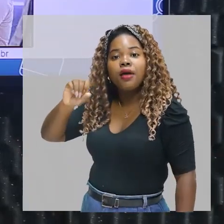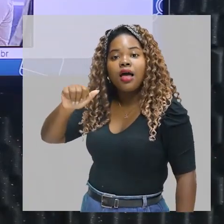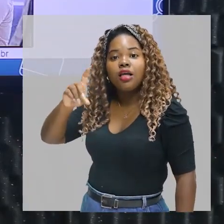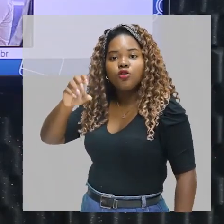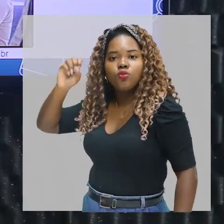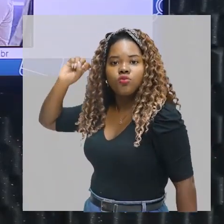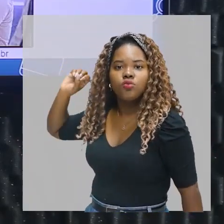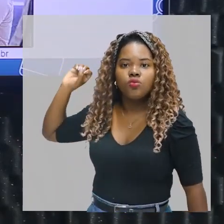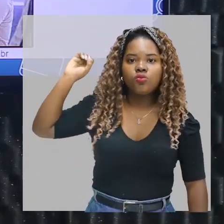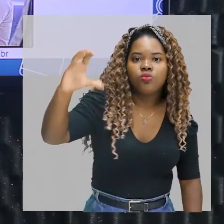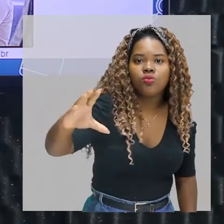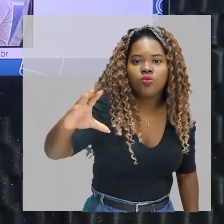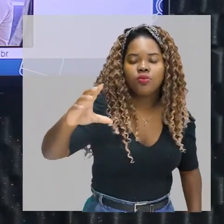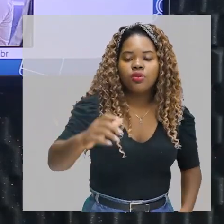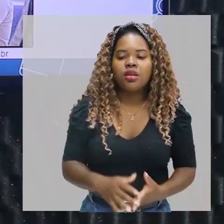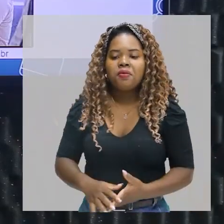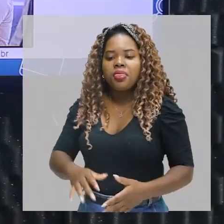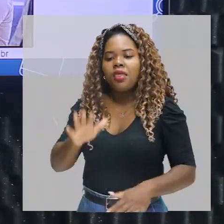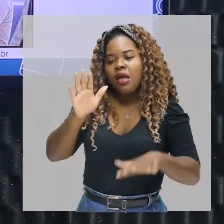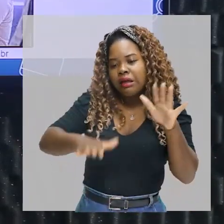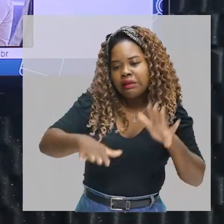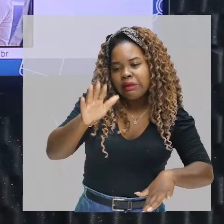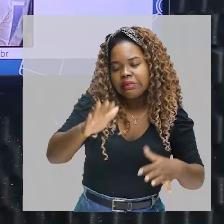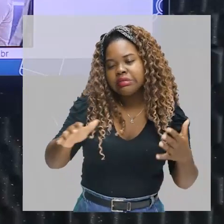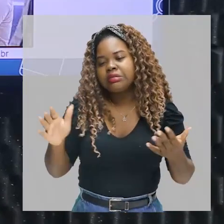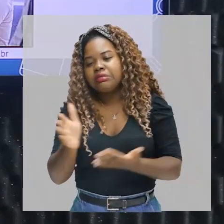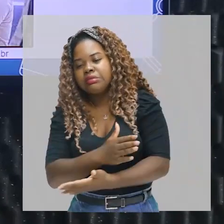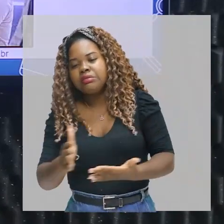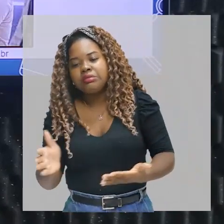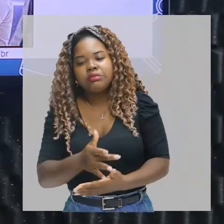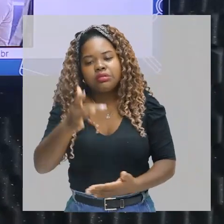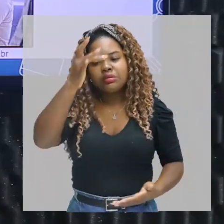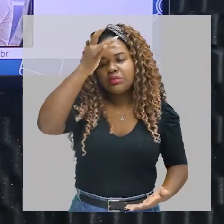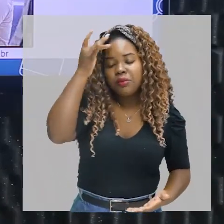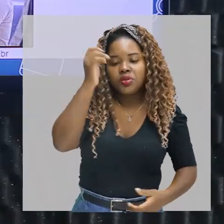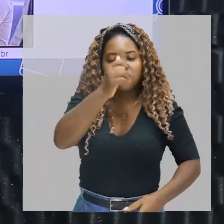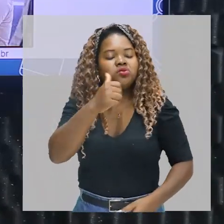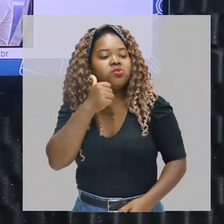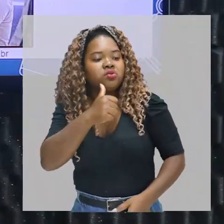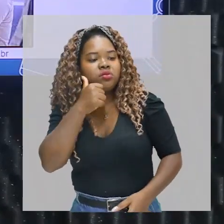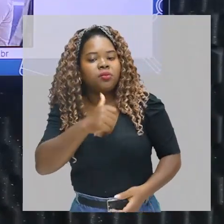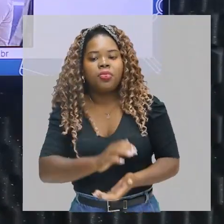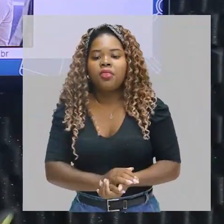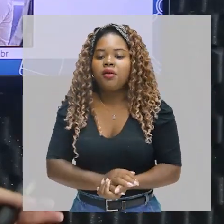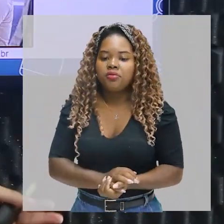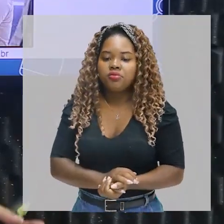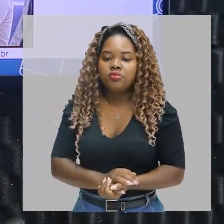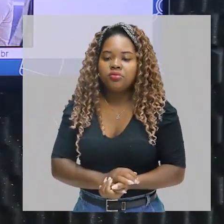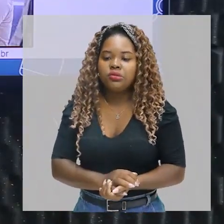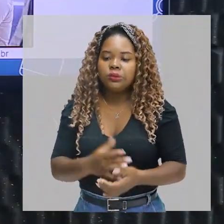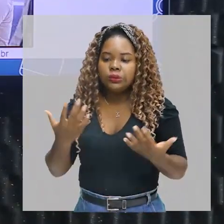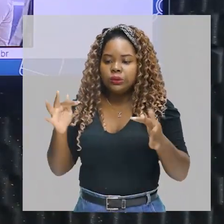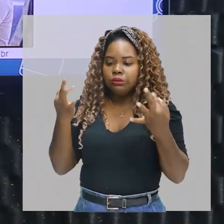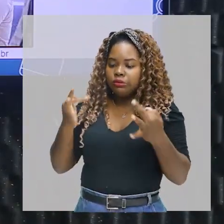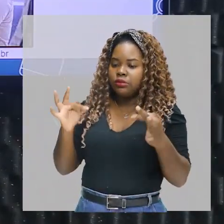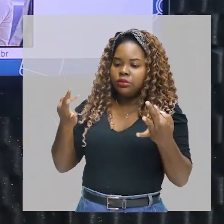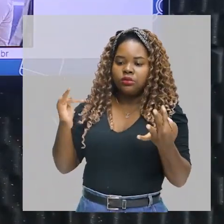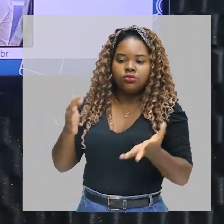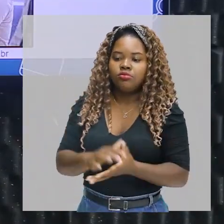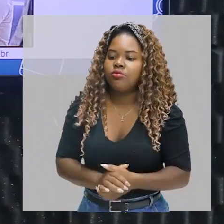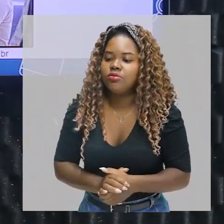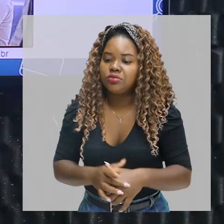às vezes, a menina lá pegou uma bolada, mas foi queimada no rosto, ficou frustrada, nunca mais ela quis saber de prática esportiva